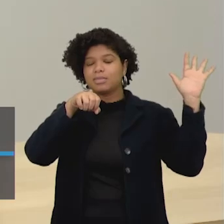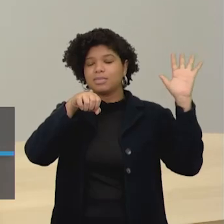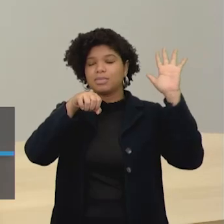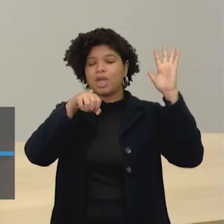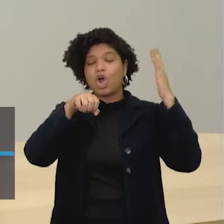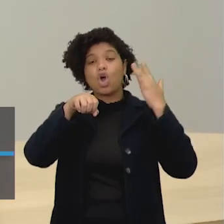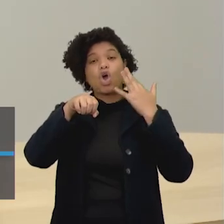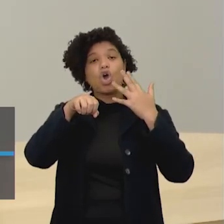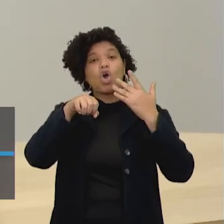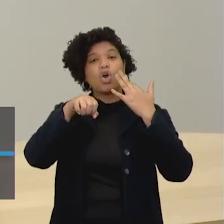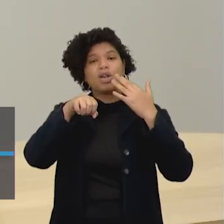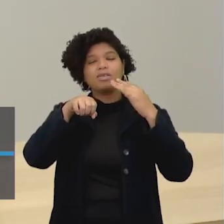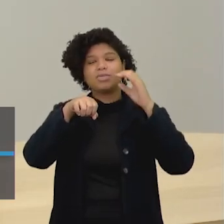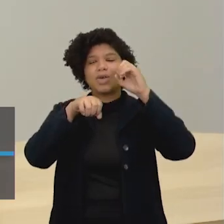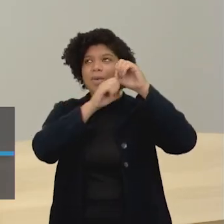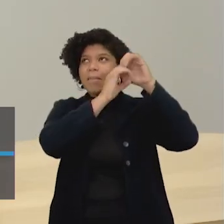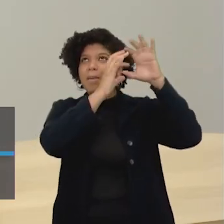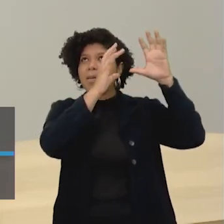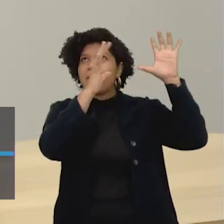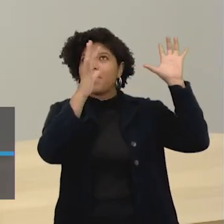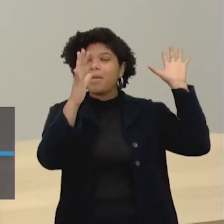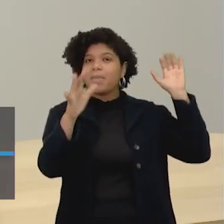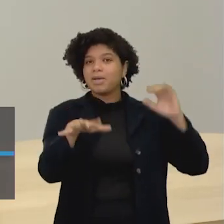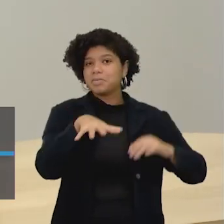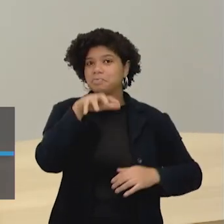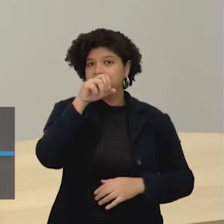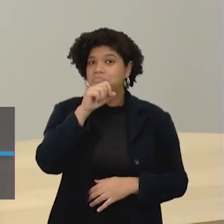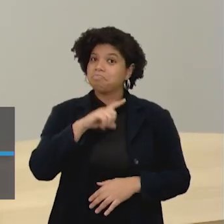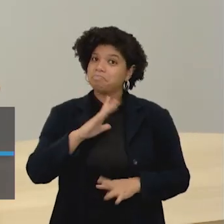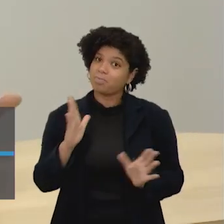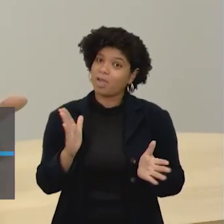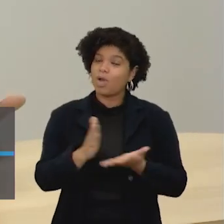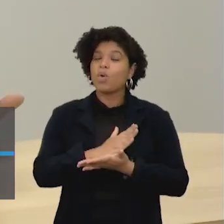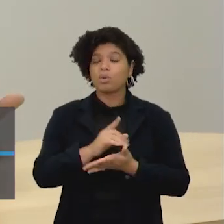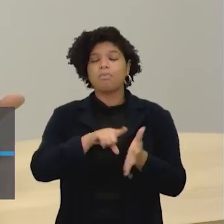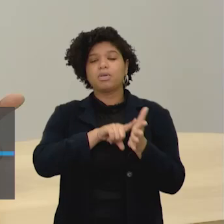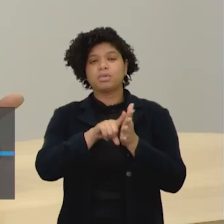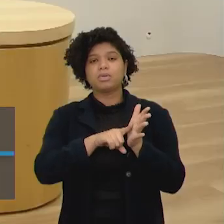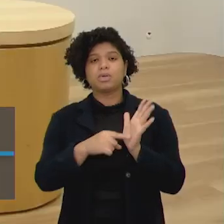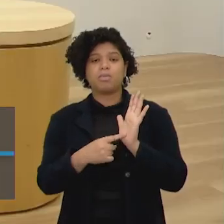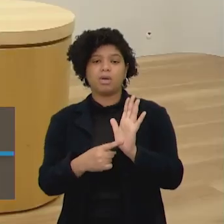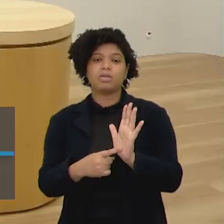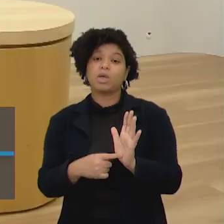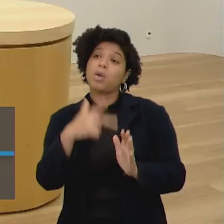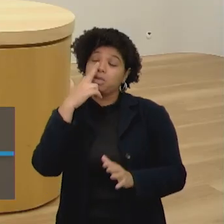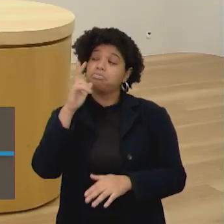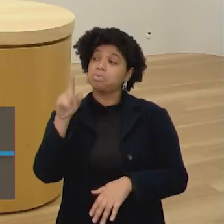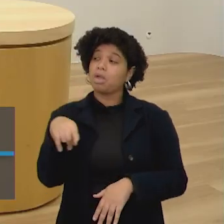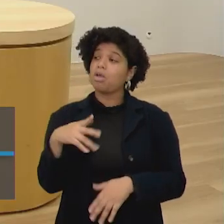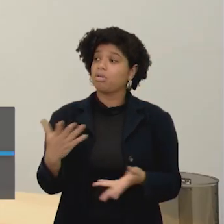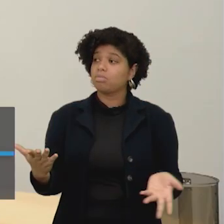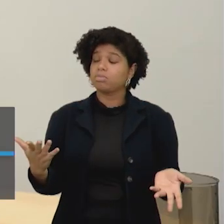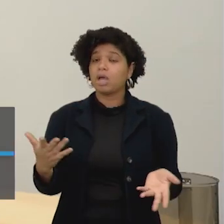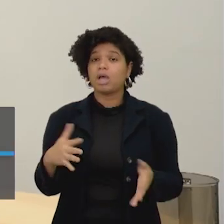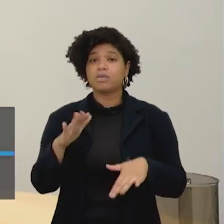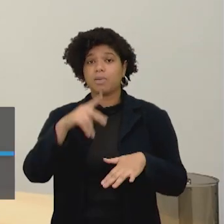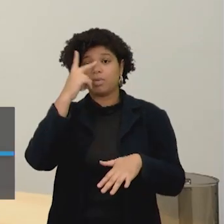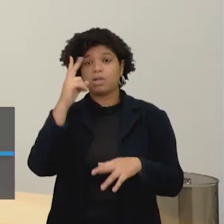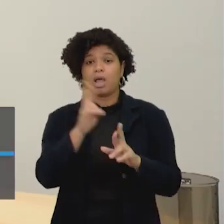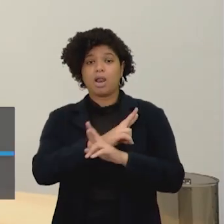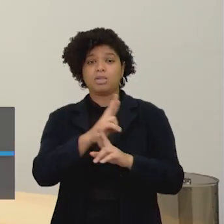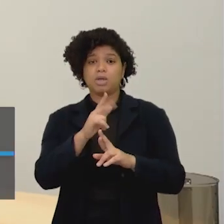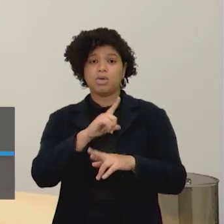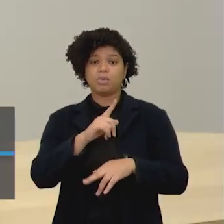a mente dela cria a imagem de uma cor. E daí pode ter surgido esse negócio de cheiro verde, não sei. Associado. Né?